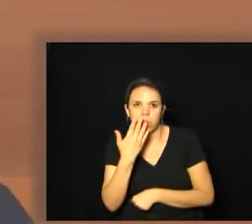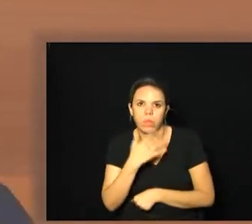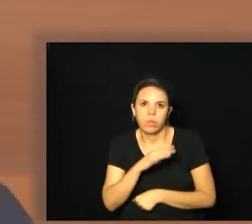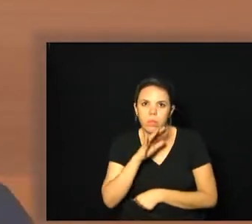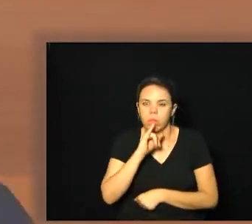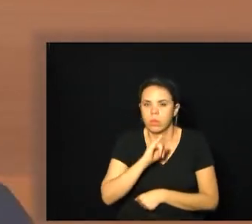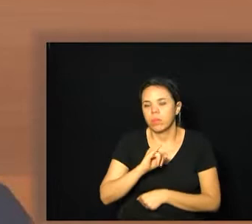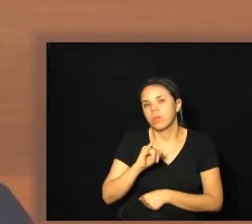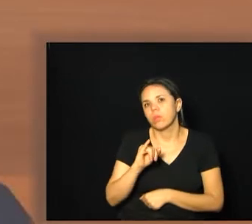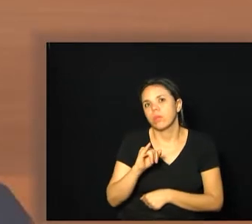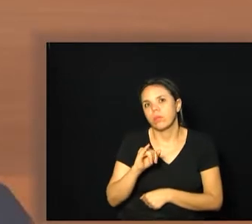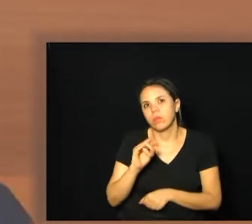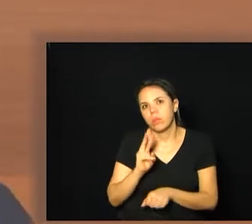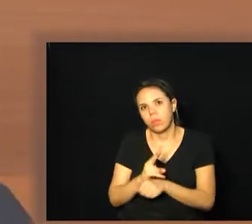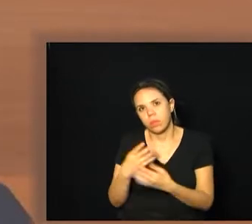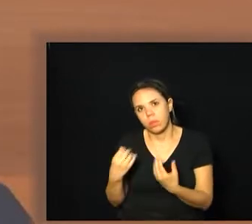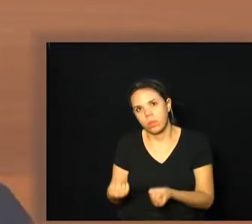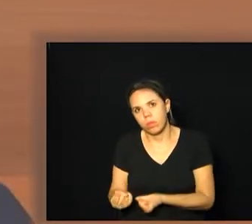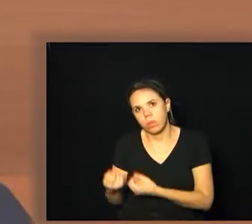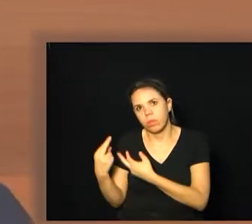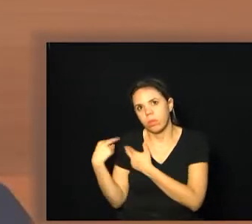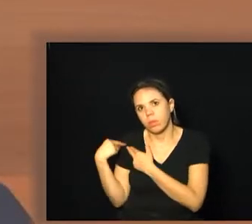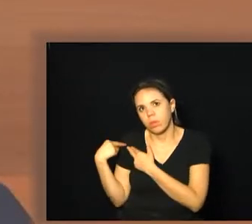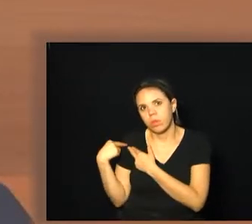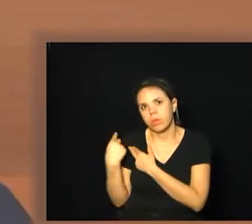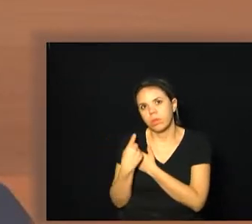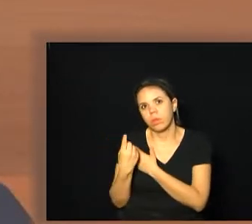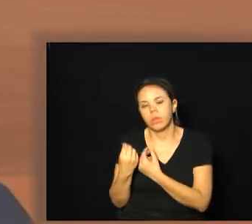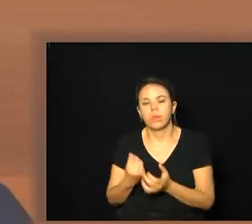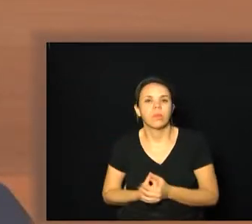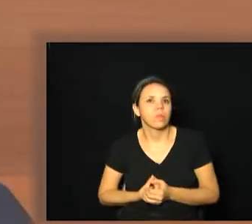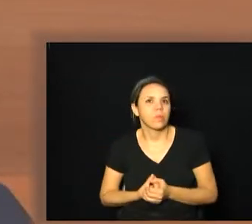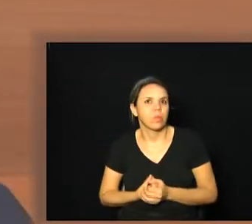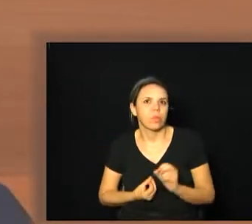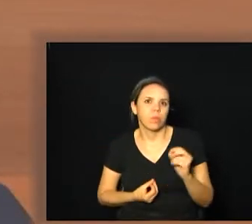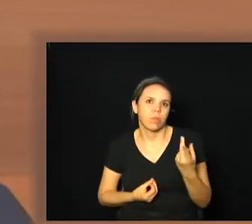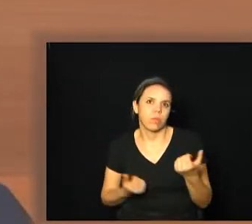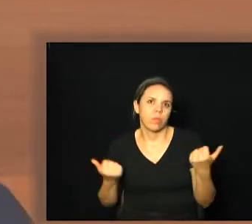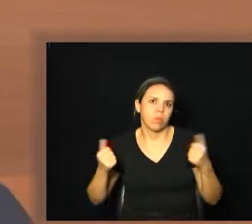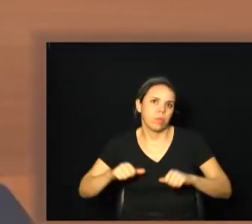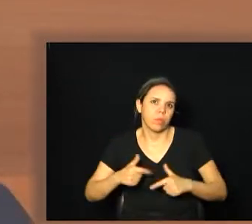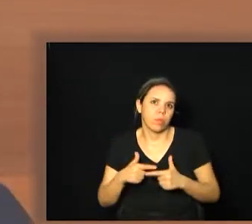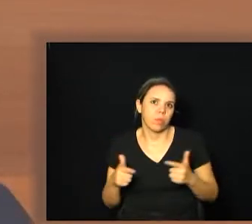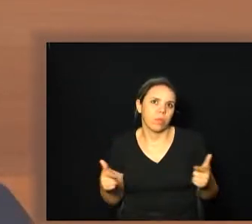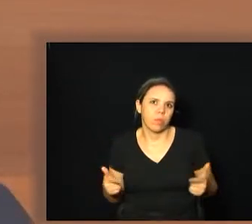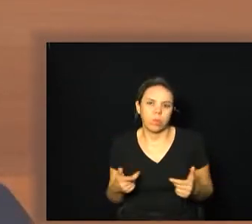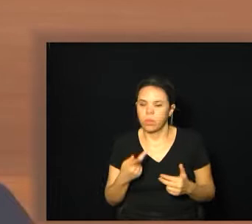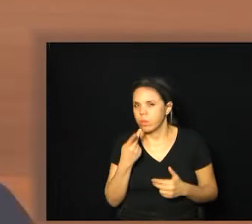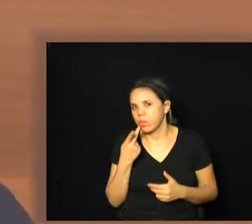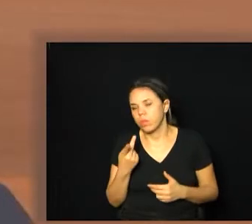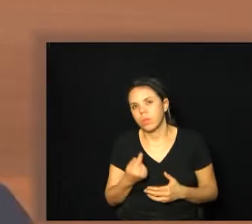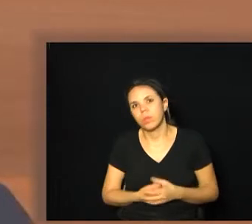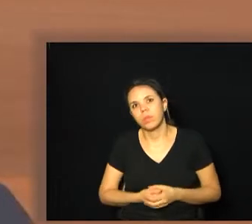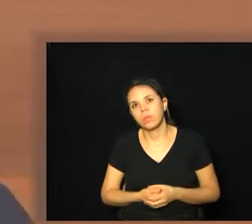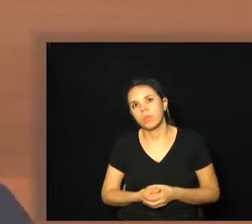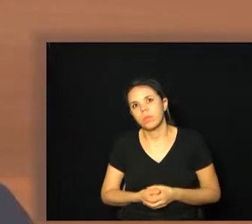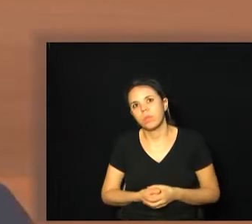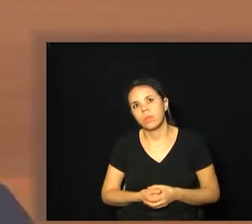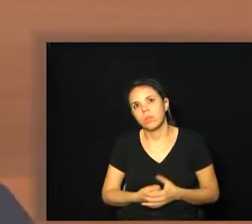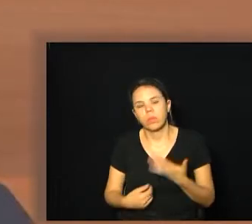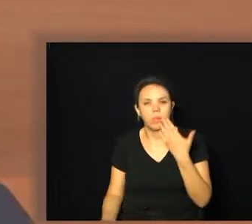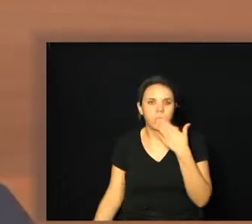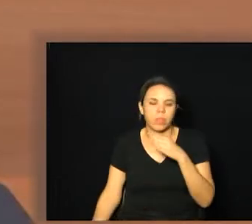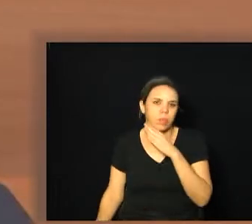um pai que vai ter que assumir a responsabilidade de pai solo, ou, na pior dos casos, como foi dito, uma